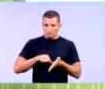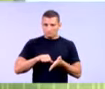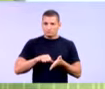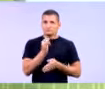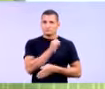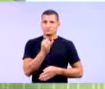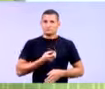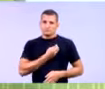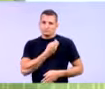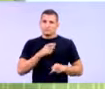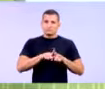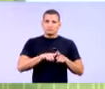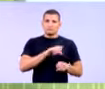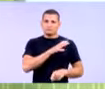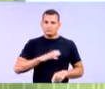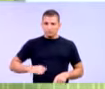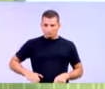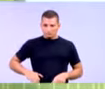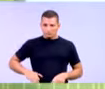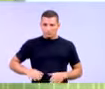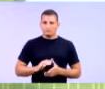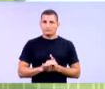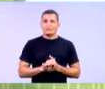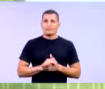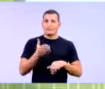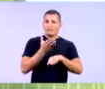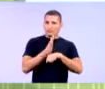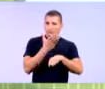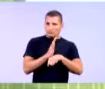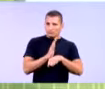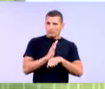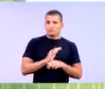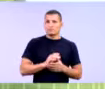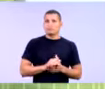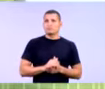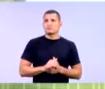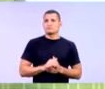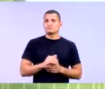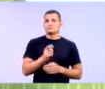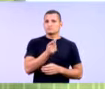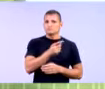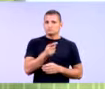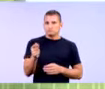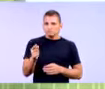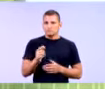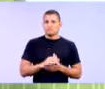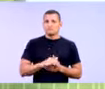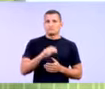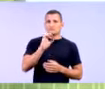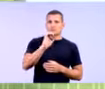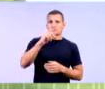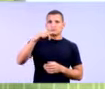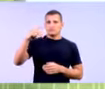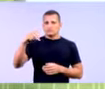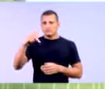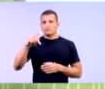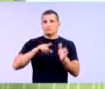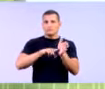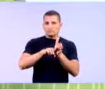coordenadores que as atividades da semana 2, tanto de OPP como de análise de